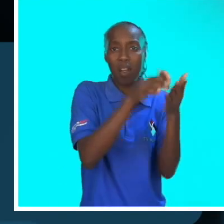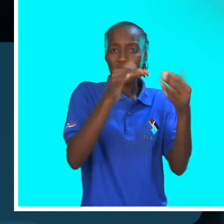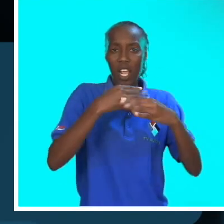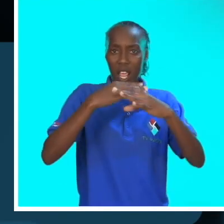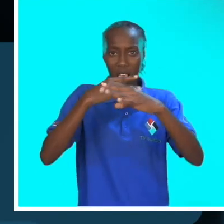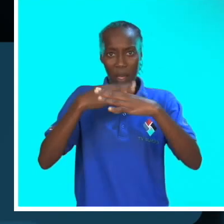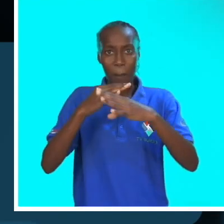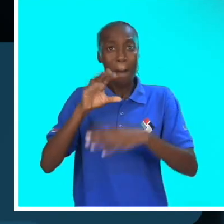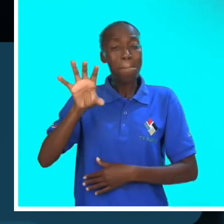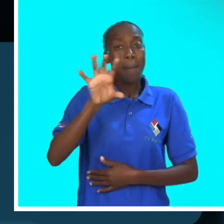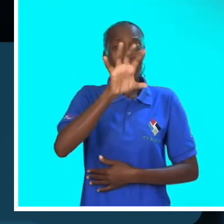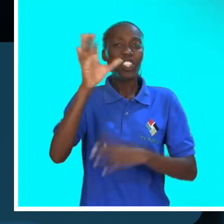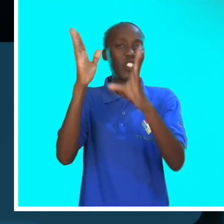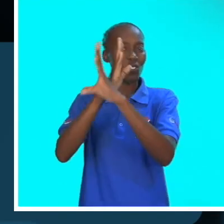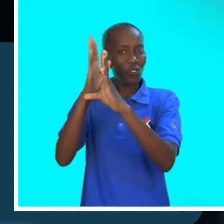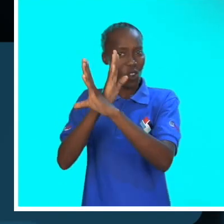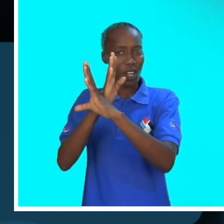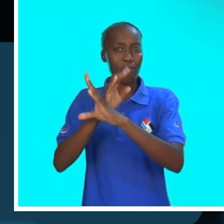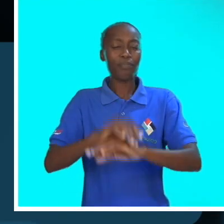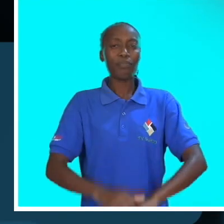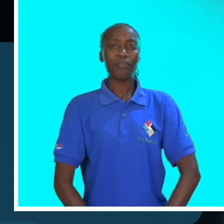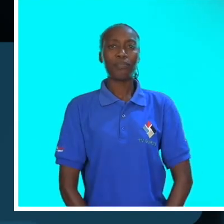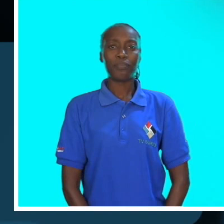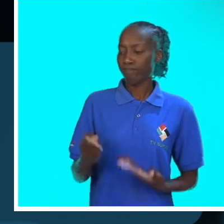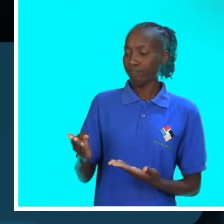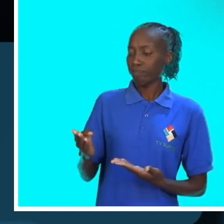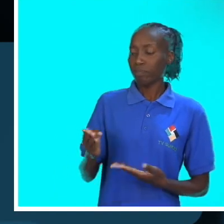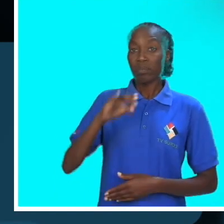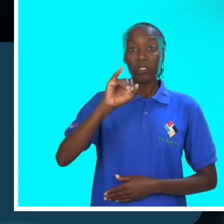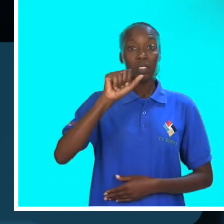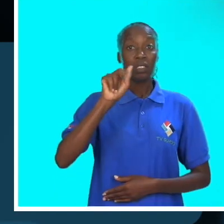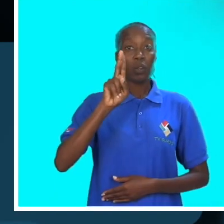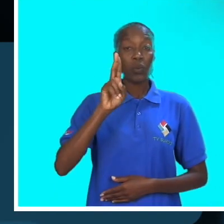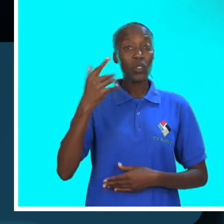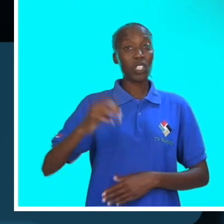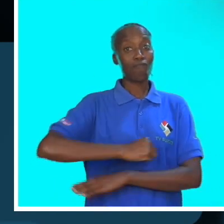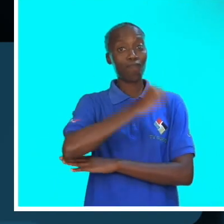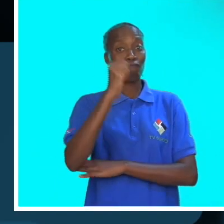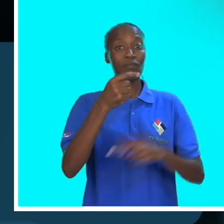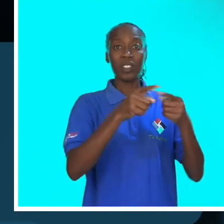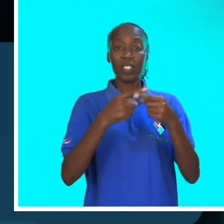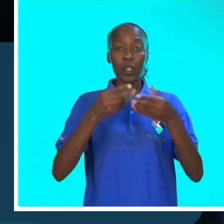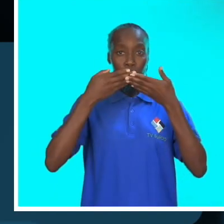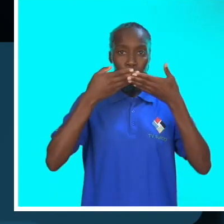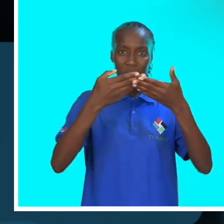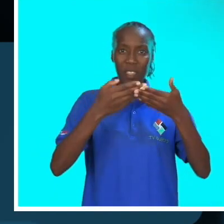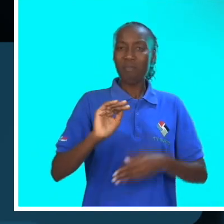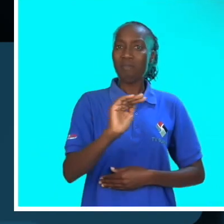Fui andando, tive várias atuações. Relativamente aos prémios que faz referência, no Angoma